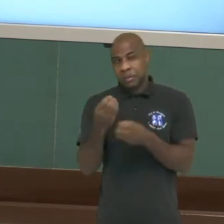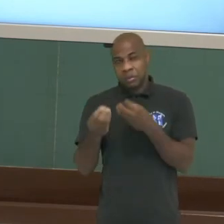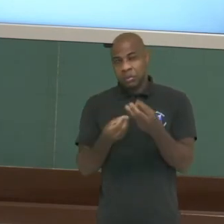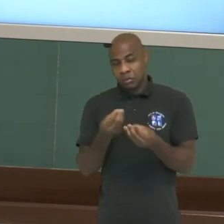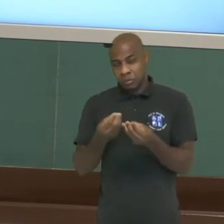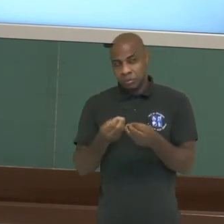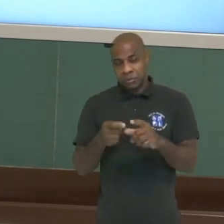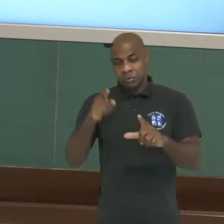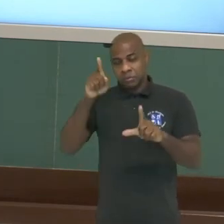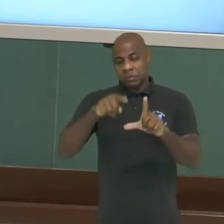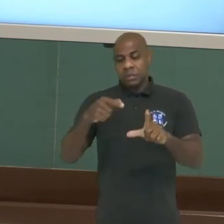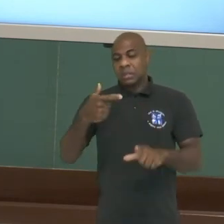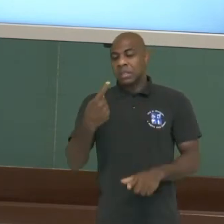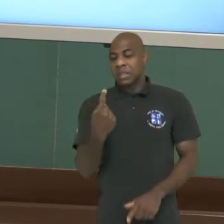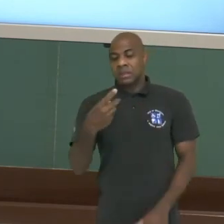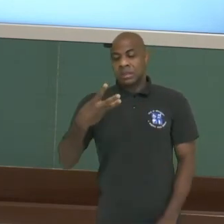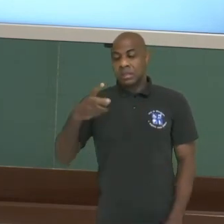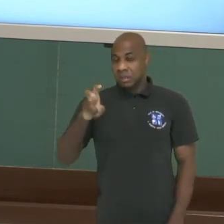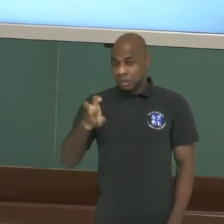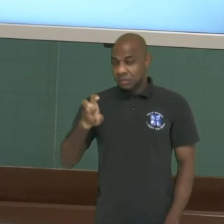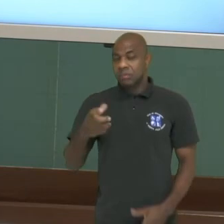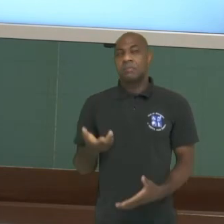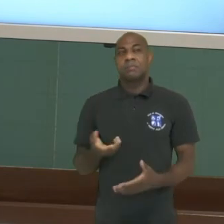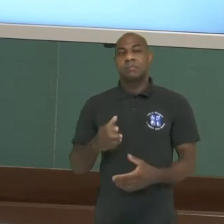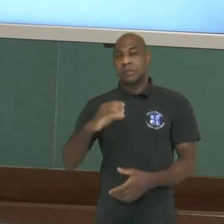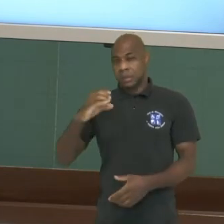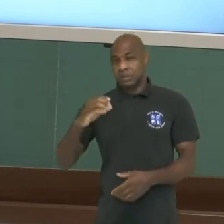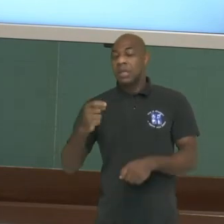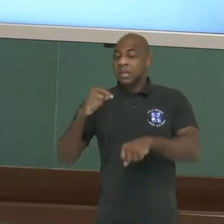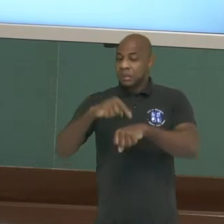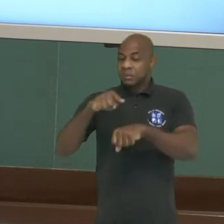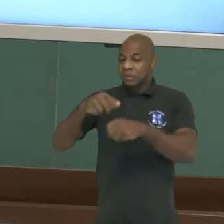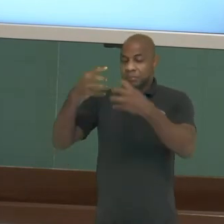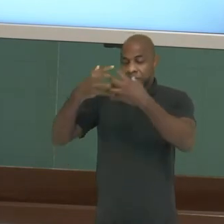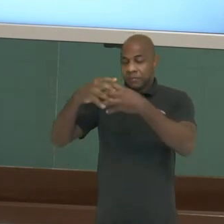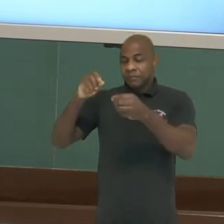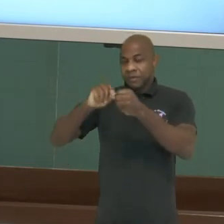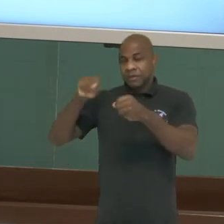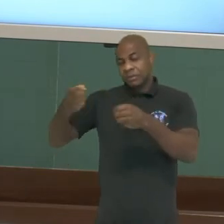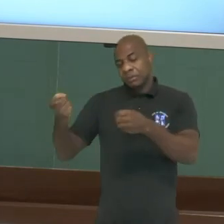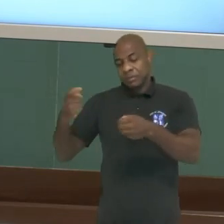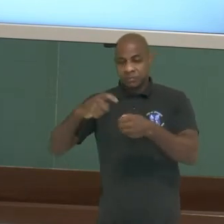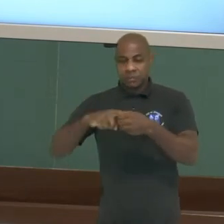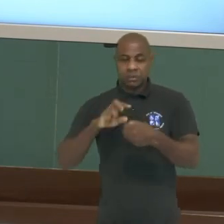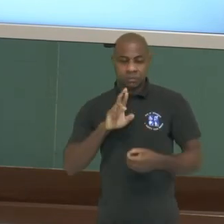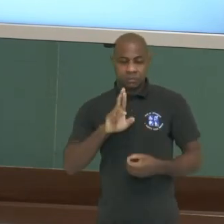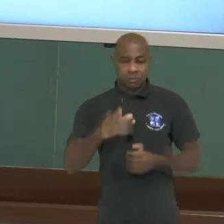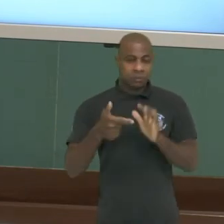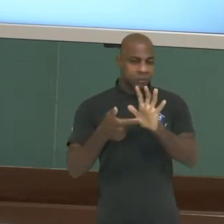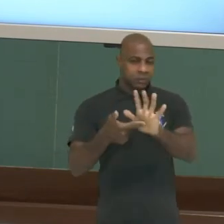de 135 graus. Eu vou dar um tempinho para vocês resolverem e já voltamos a conferir.